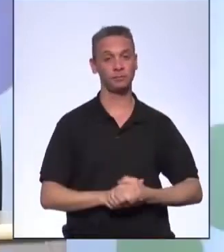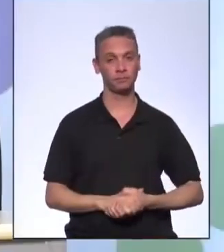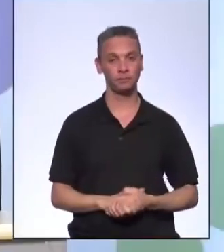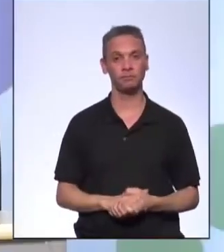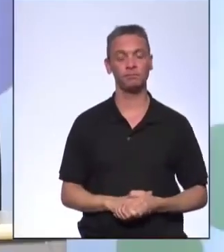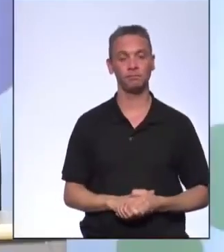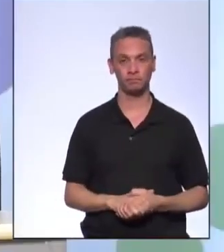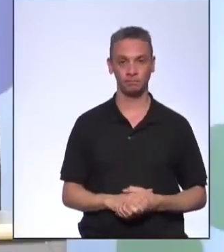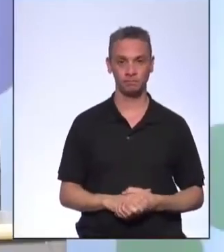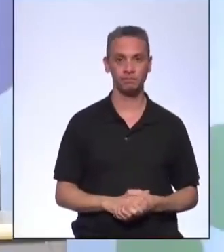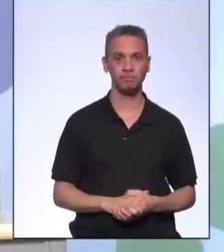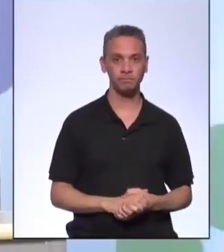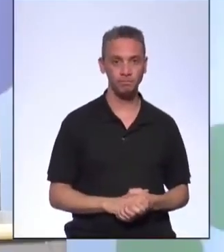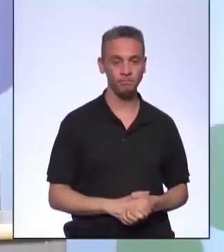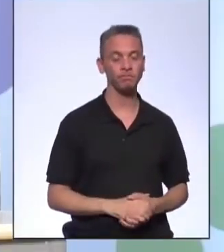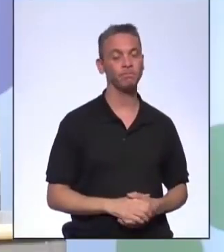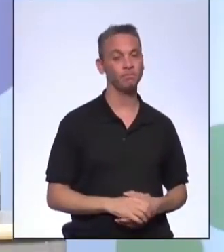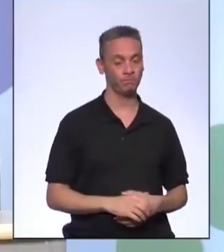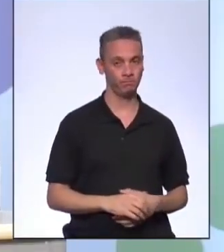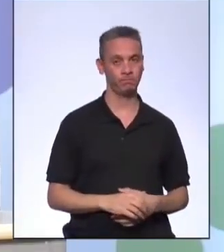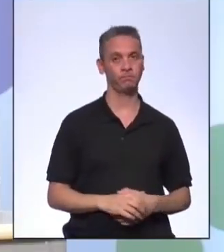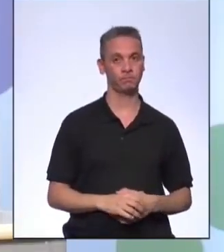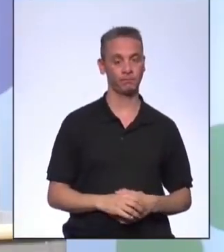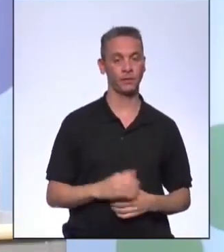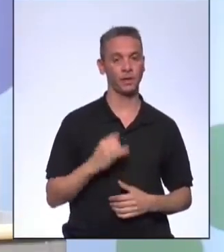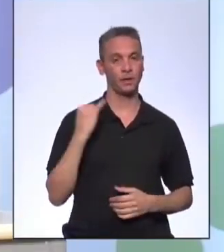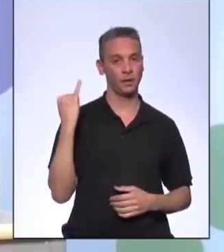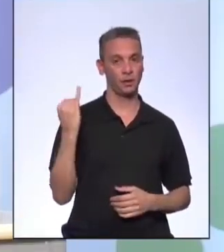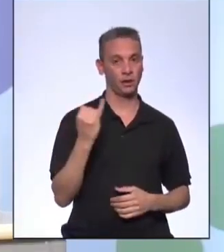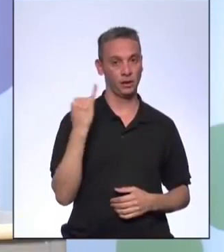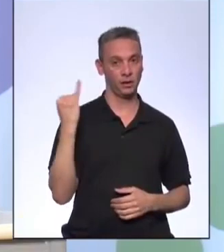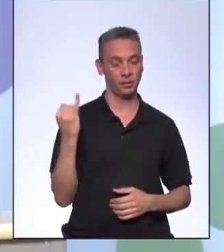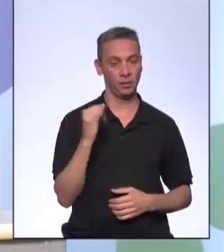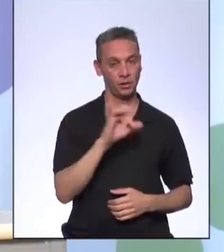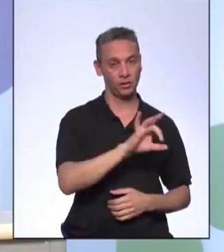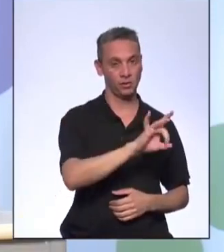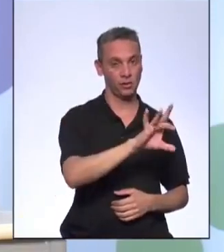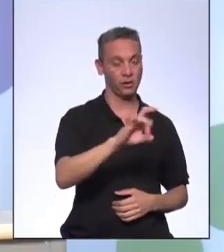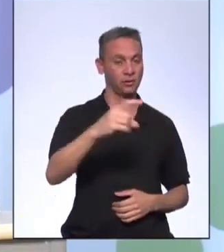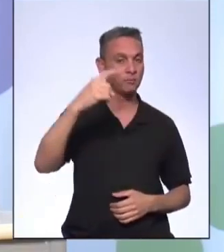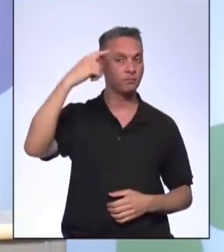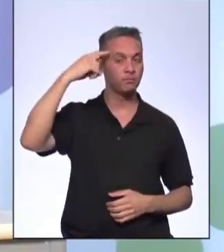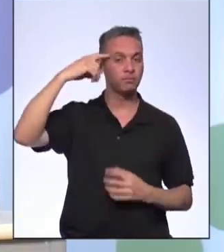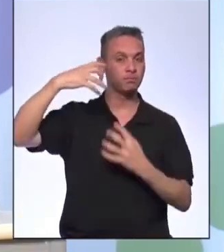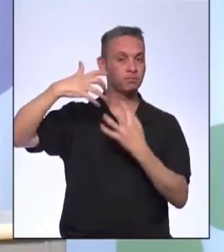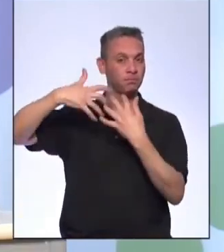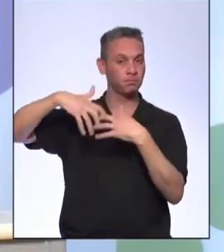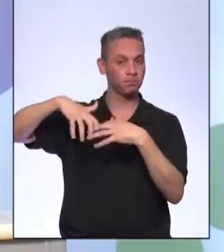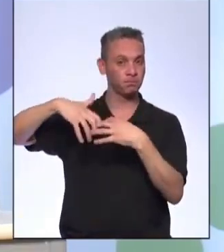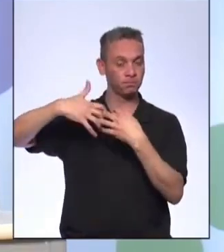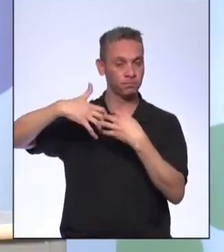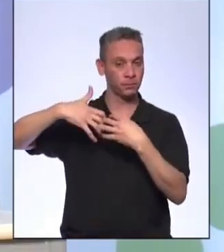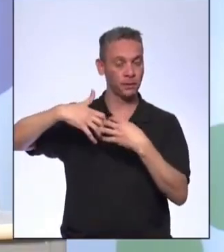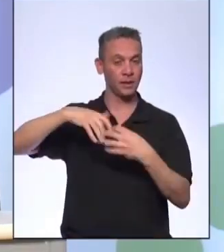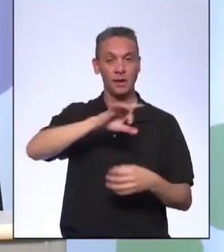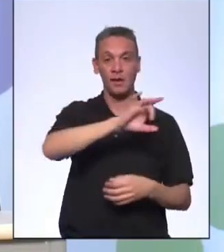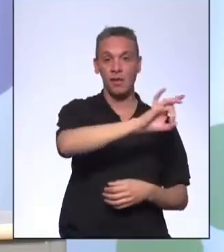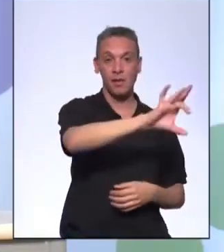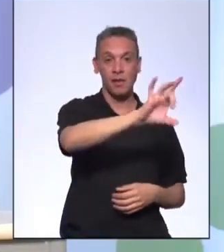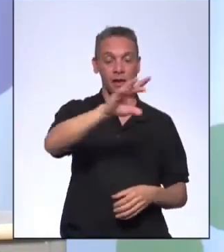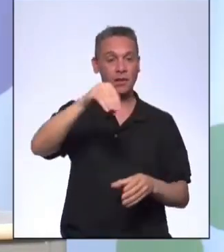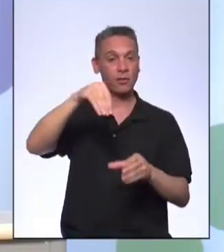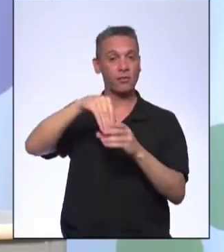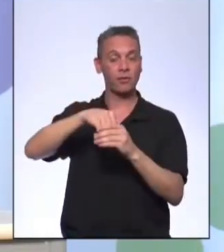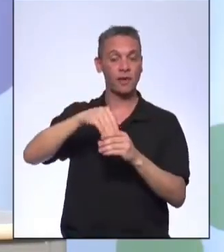muito importante que a gente pense que nós estamos dentro de uma cultura. Né? E